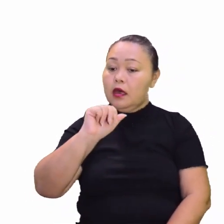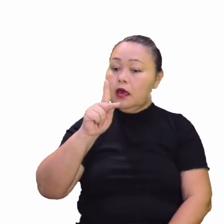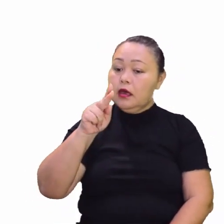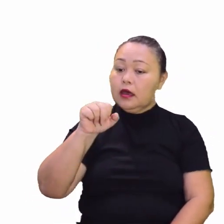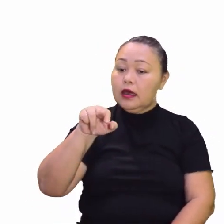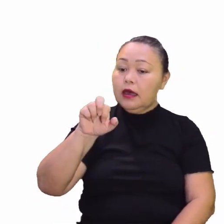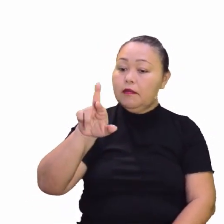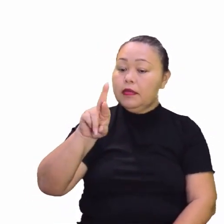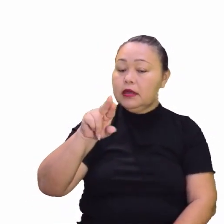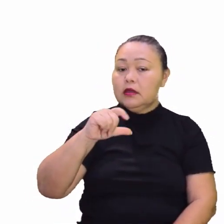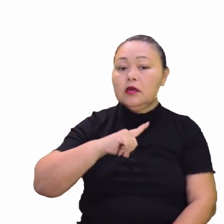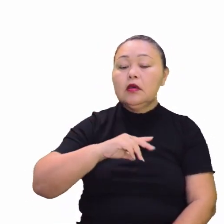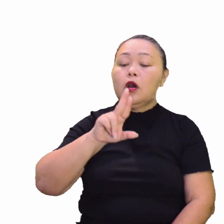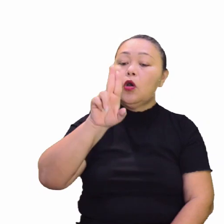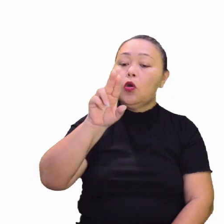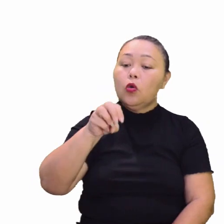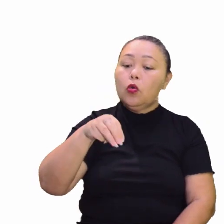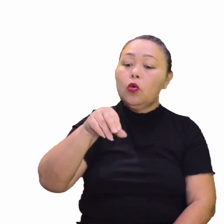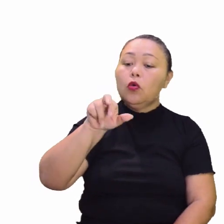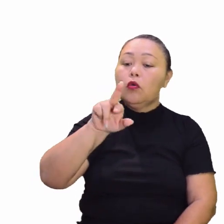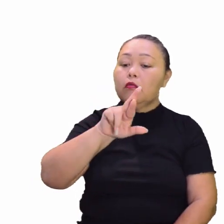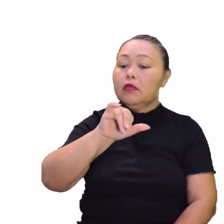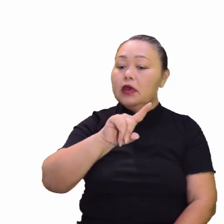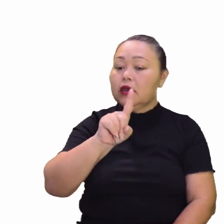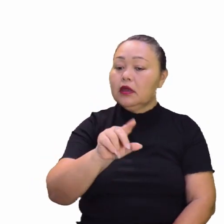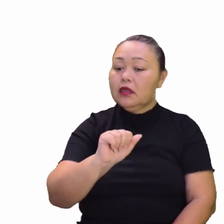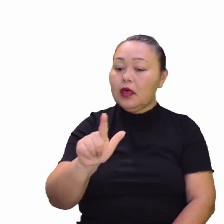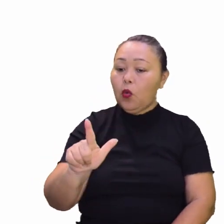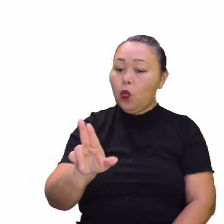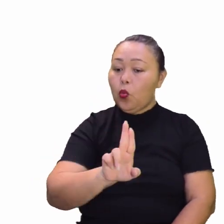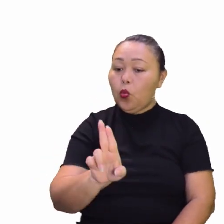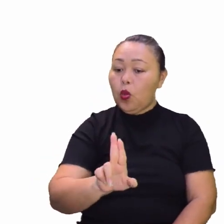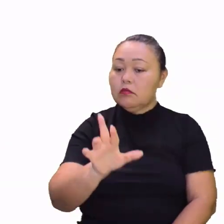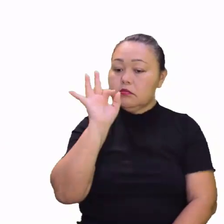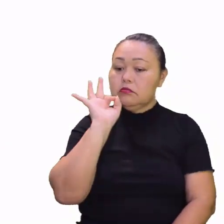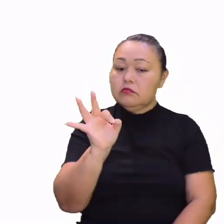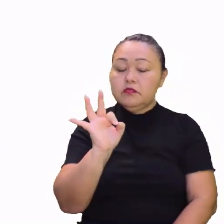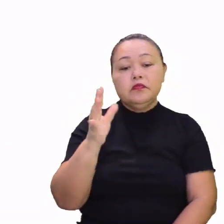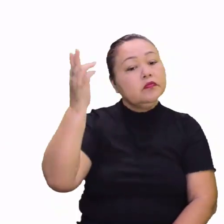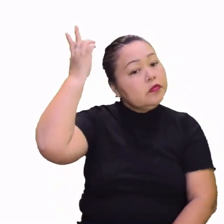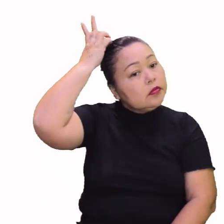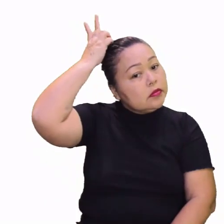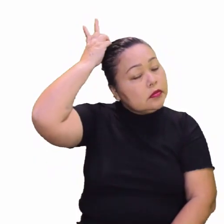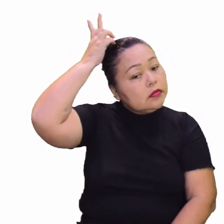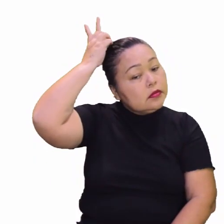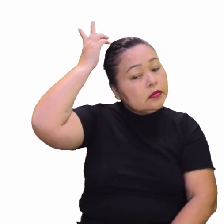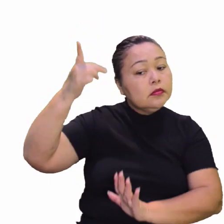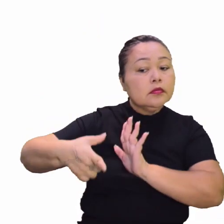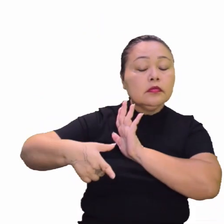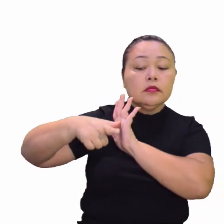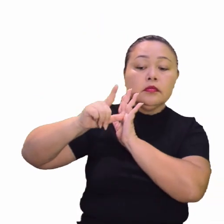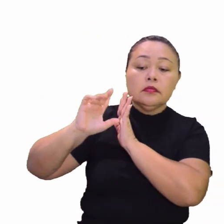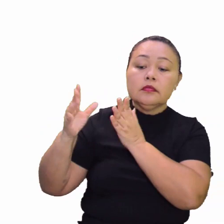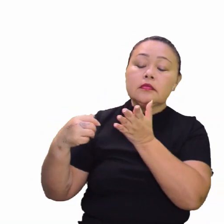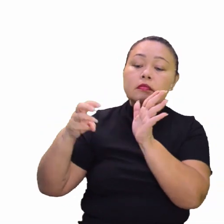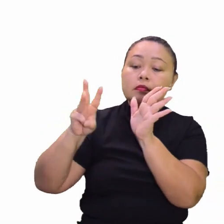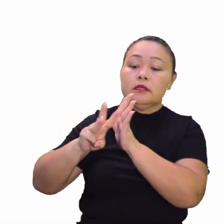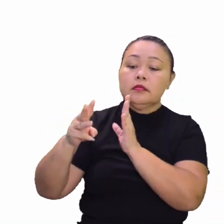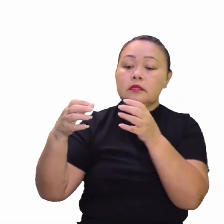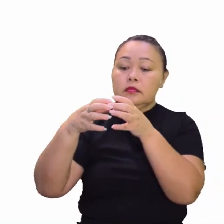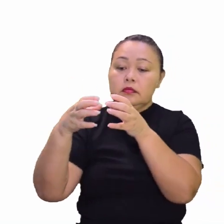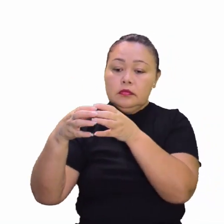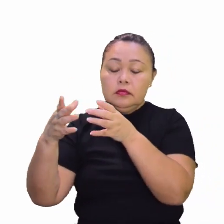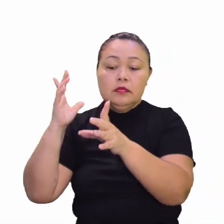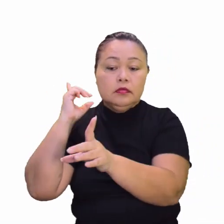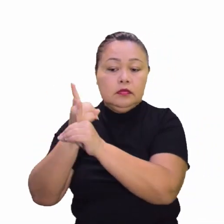capinarana. Chama-se humirizal, Exatamente. ok? Professor, antes de falar um pouquinho sobre as matas, as 3 matas